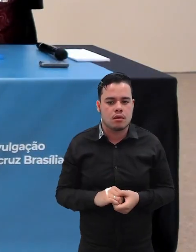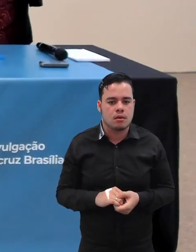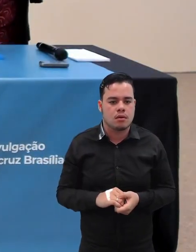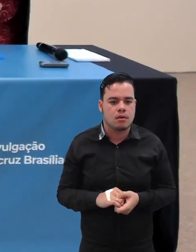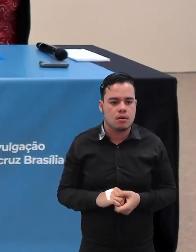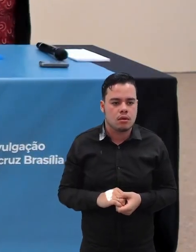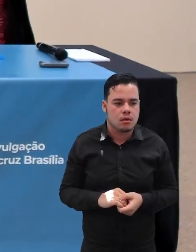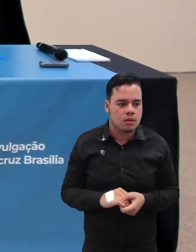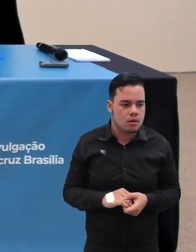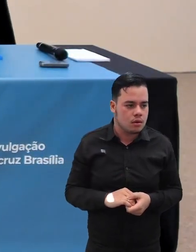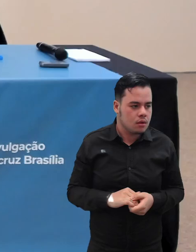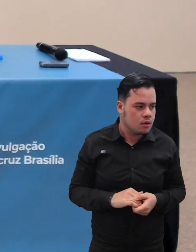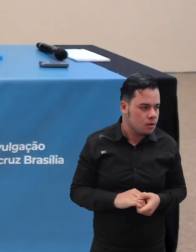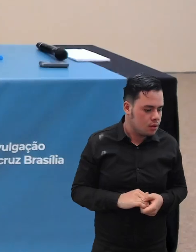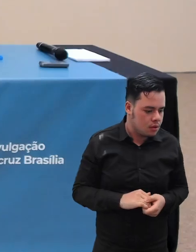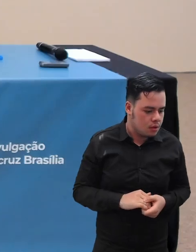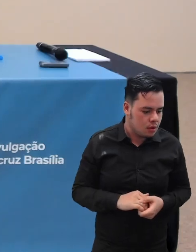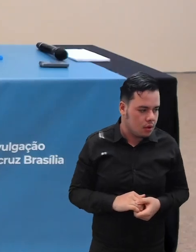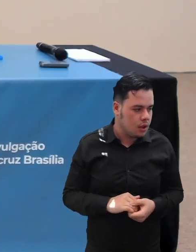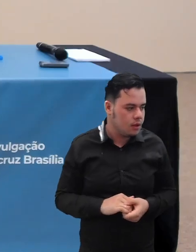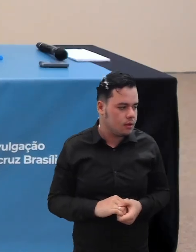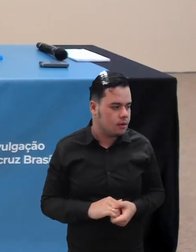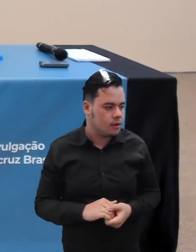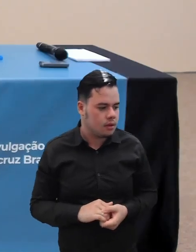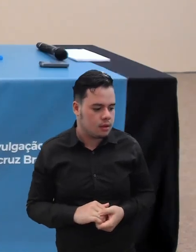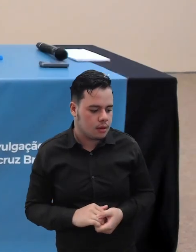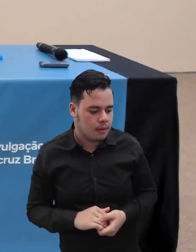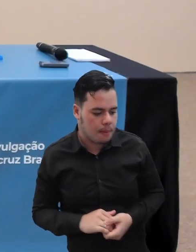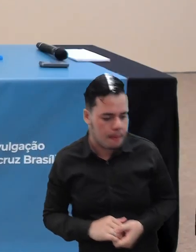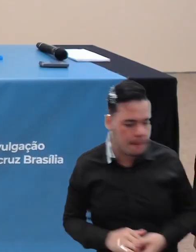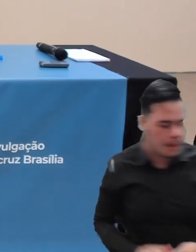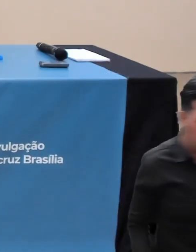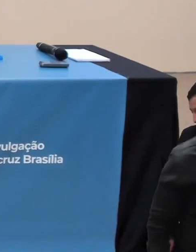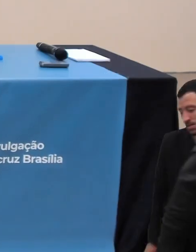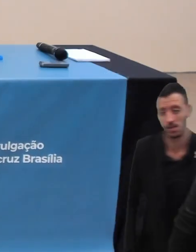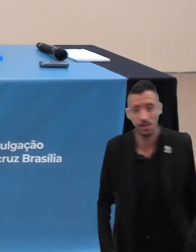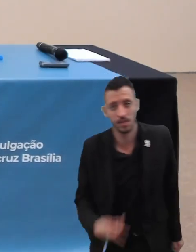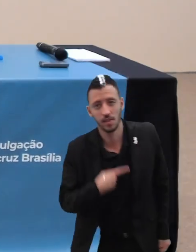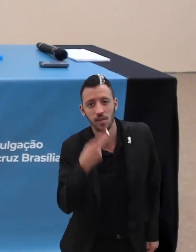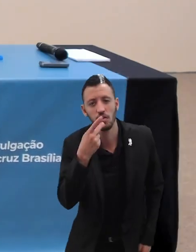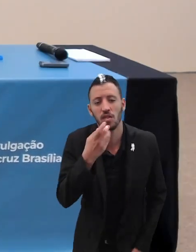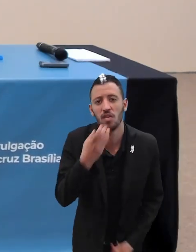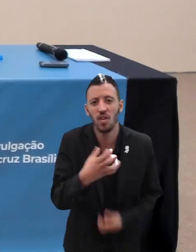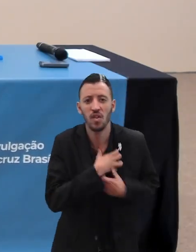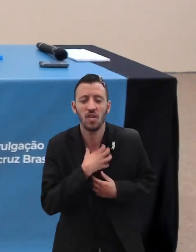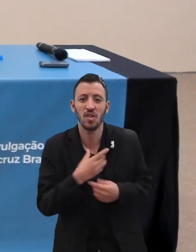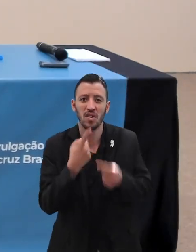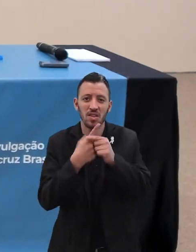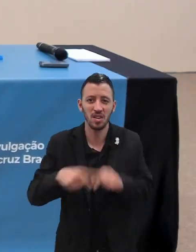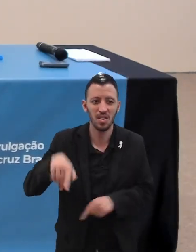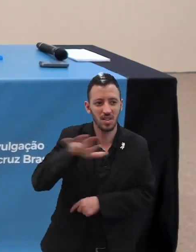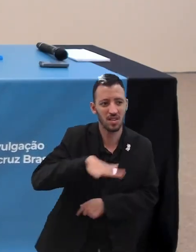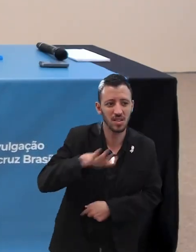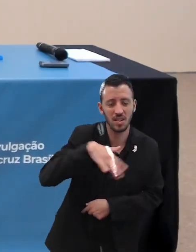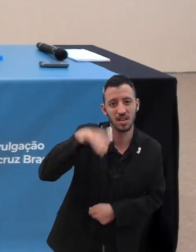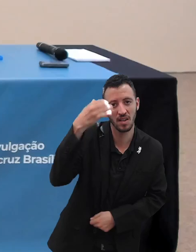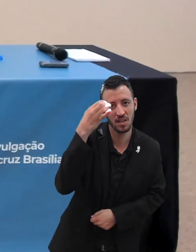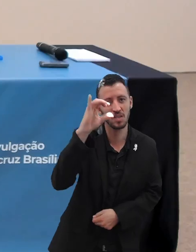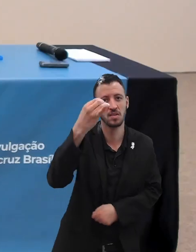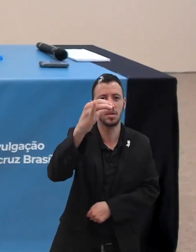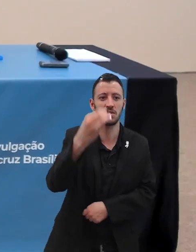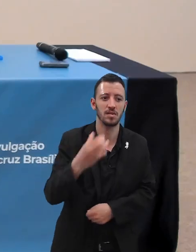Ana, eu te agradeço demais a fala inspiradora, inclusive para falar de forma inspiradora dos nossos desafios na área de divulgação